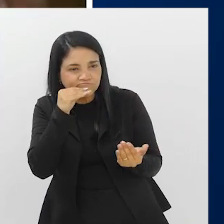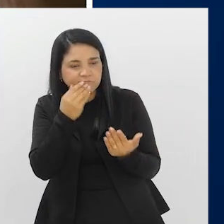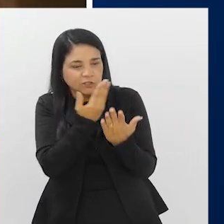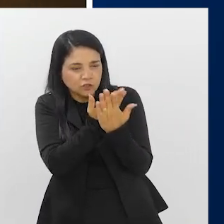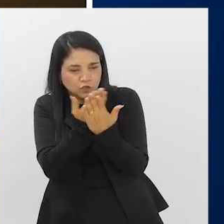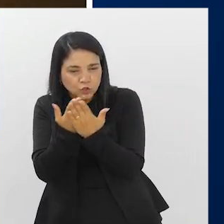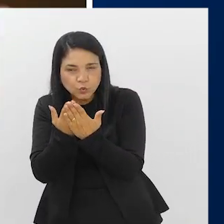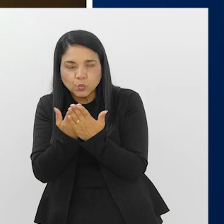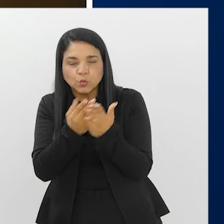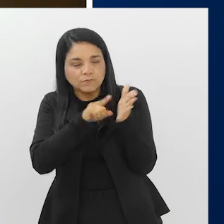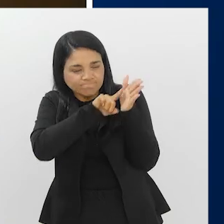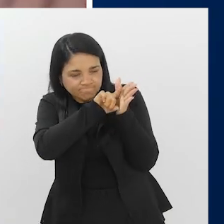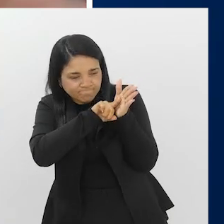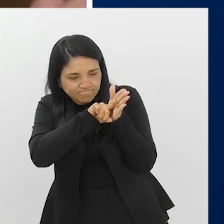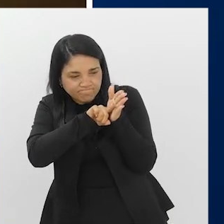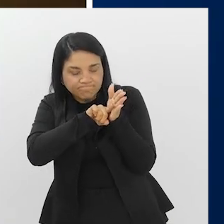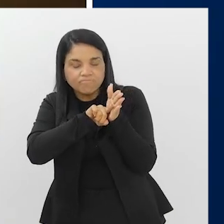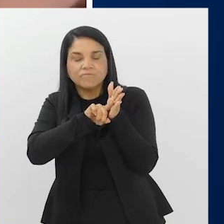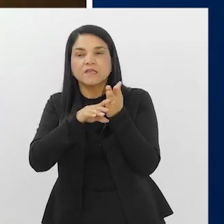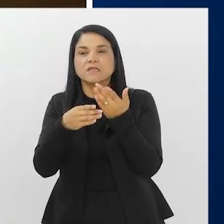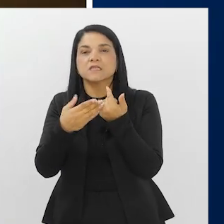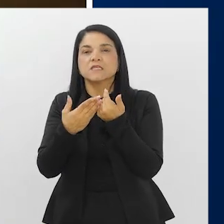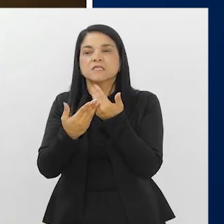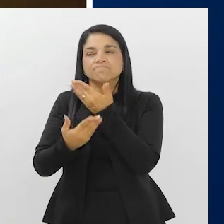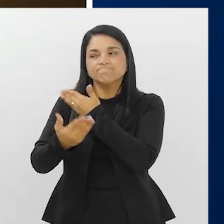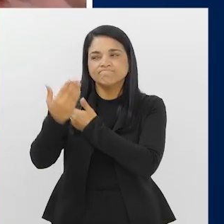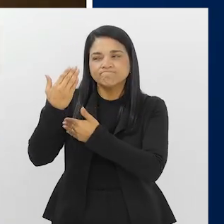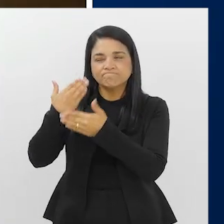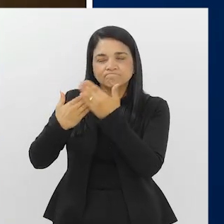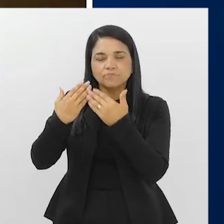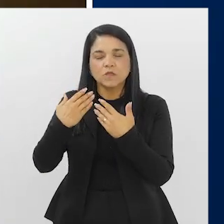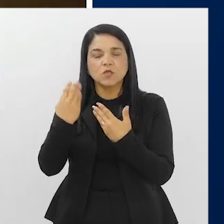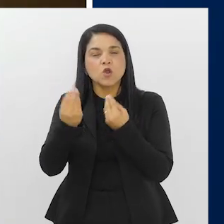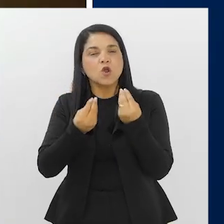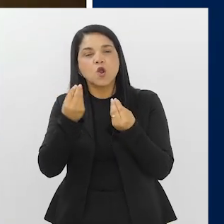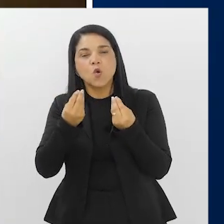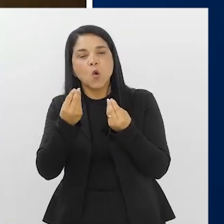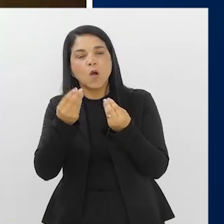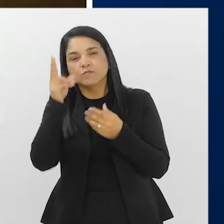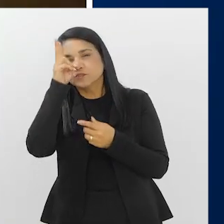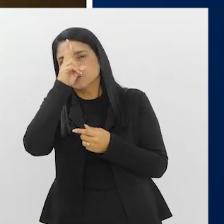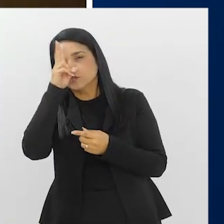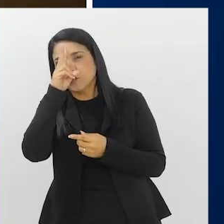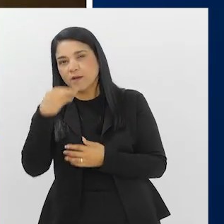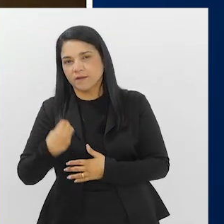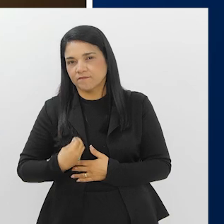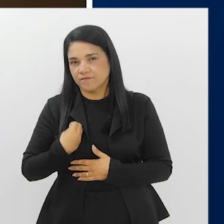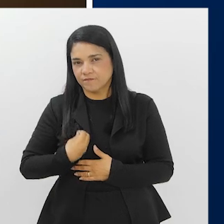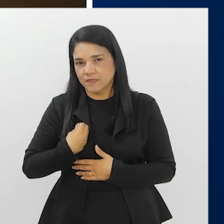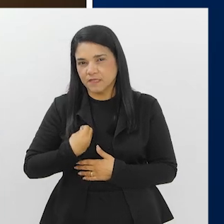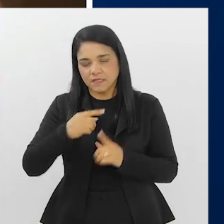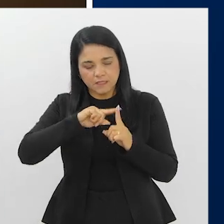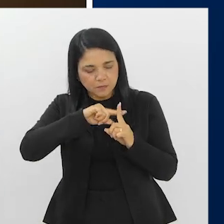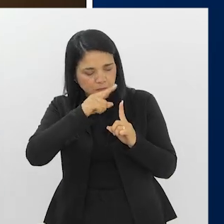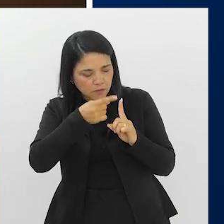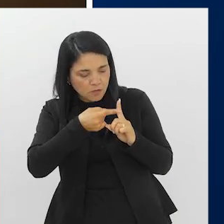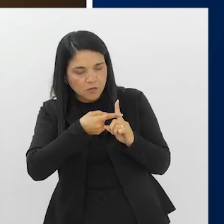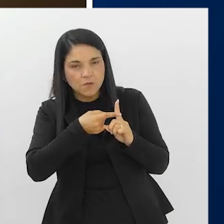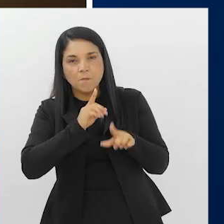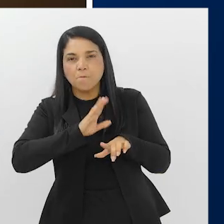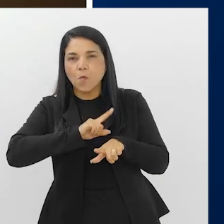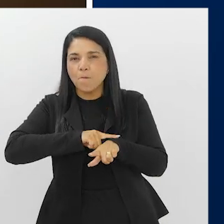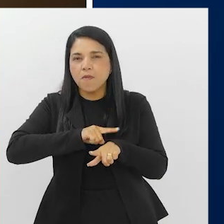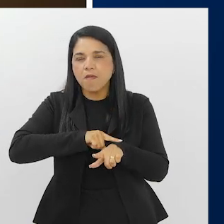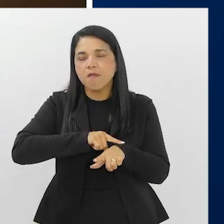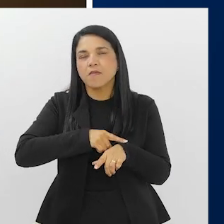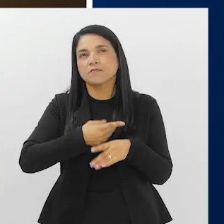né, uma regressão, né, Retrospectiva, né? retrospectiva, né, de como que foi toda essa história, né, desde a